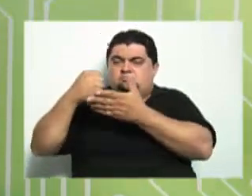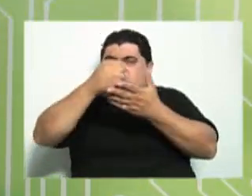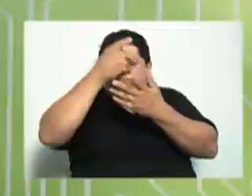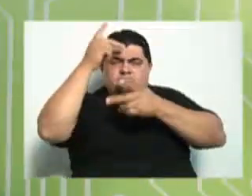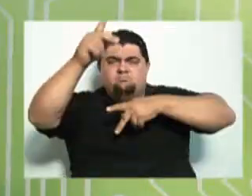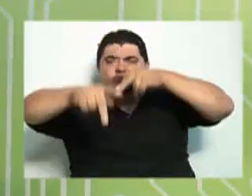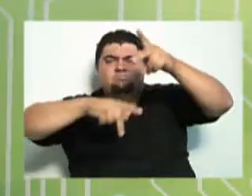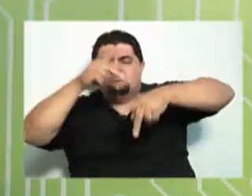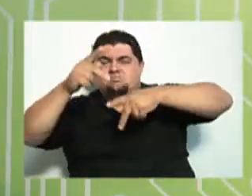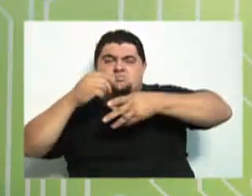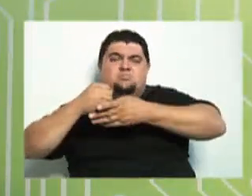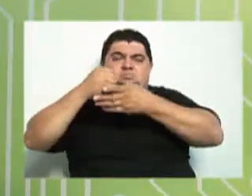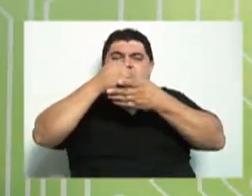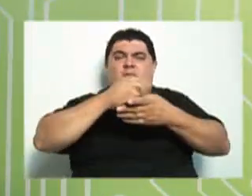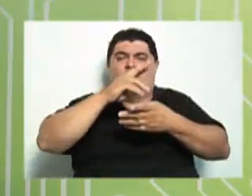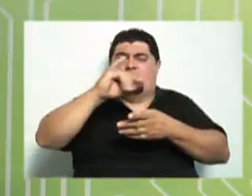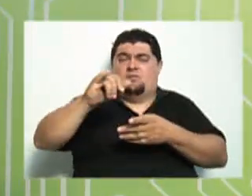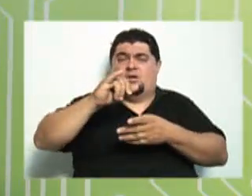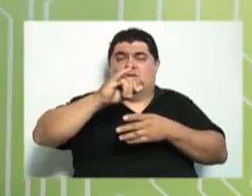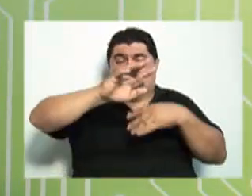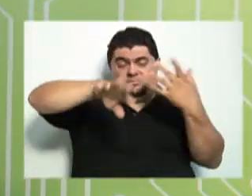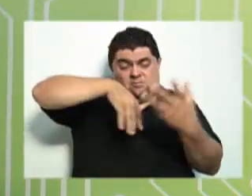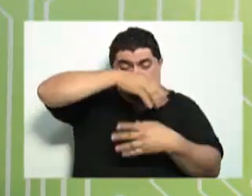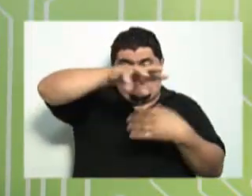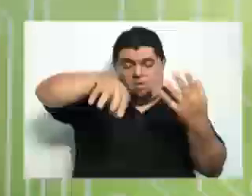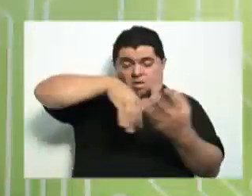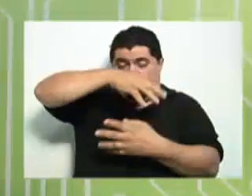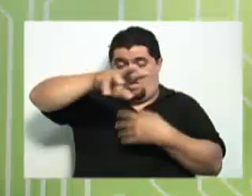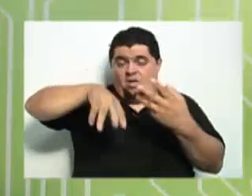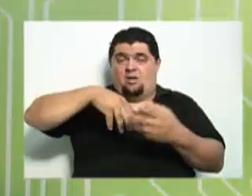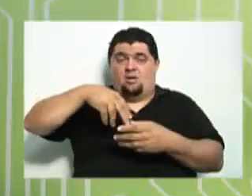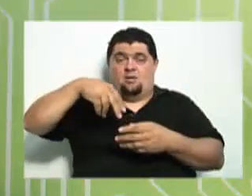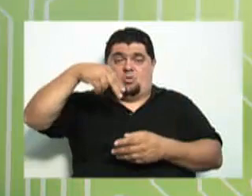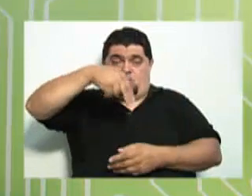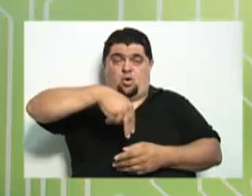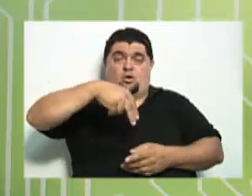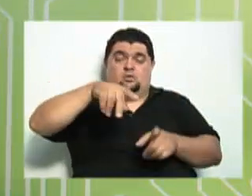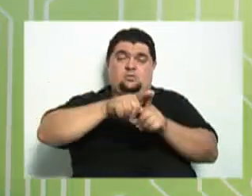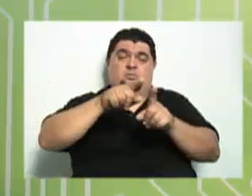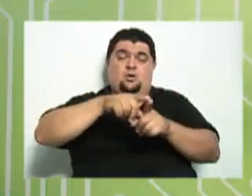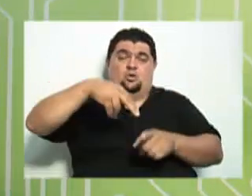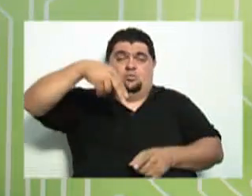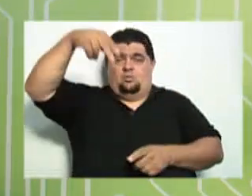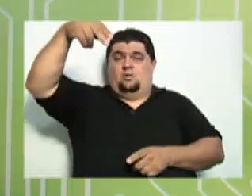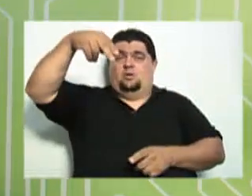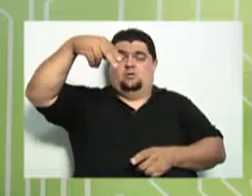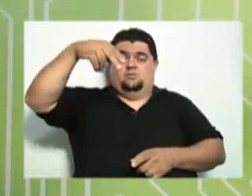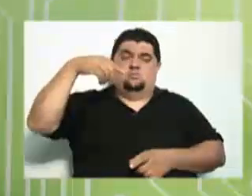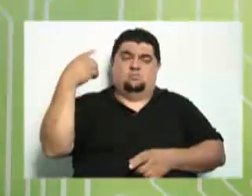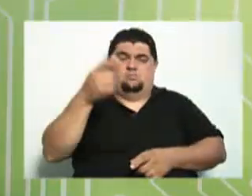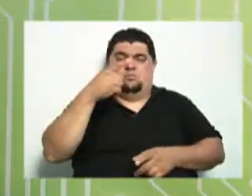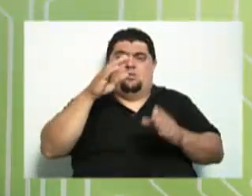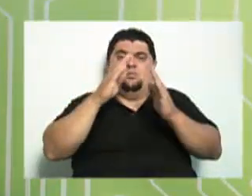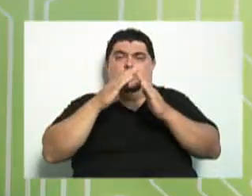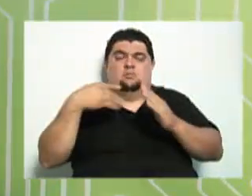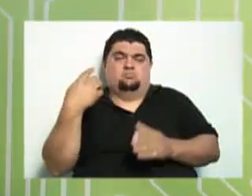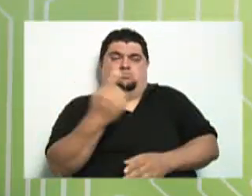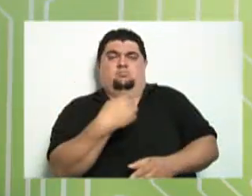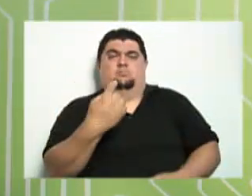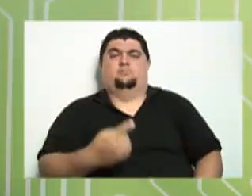gente vê como isso vai mexer principalmente com a realidade da região Norte e Nordeste, que é onde nós estamos, aqui em